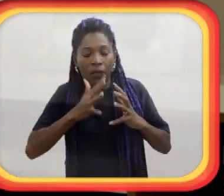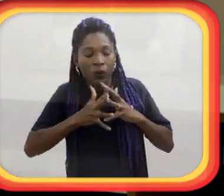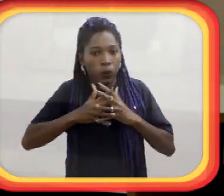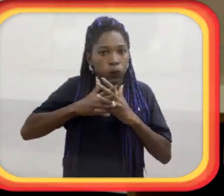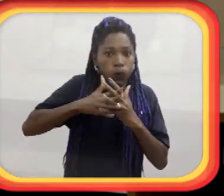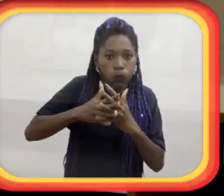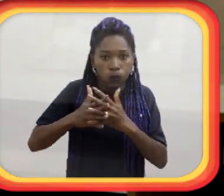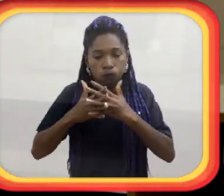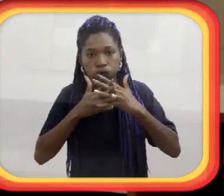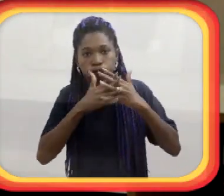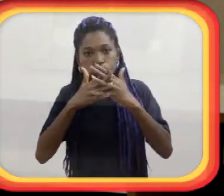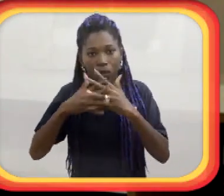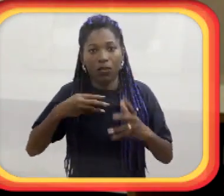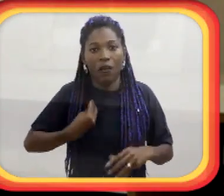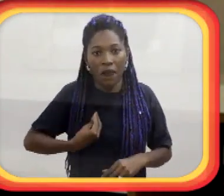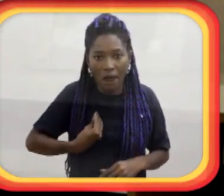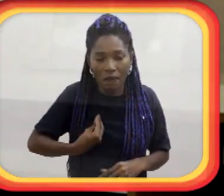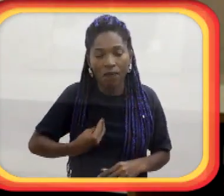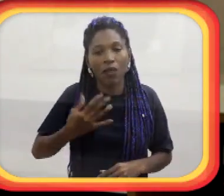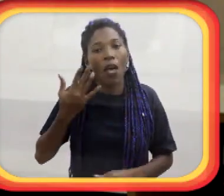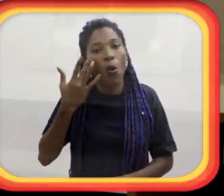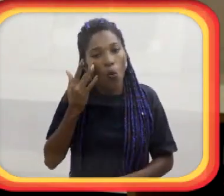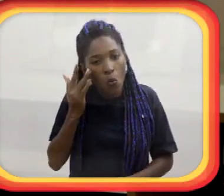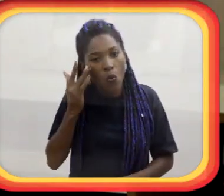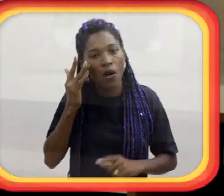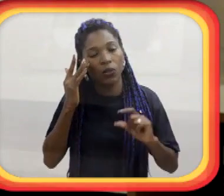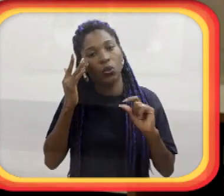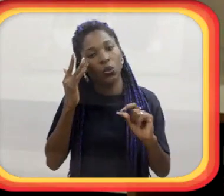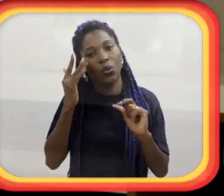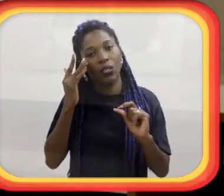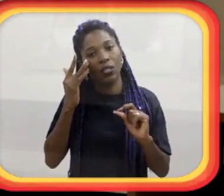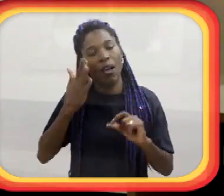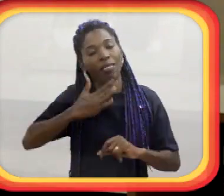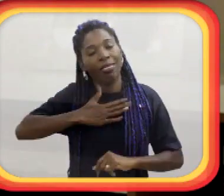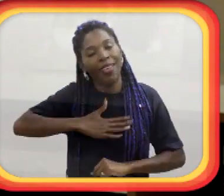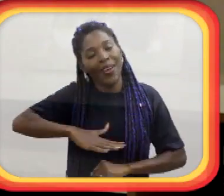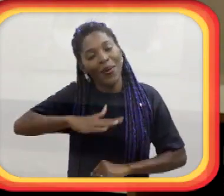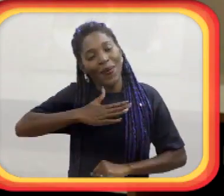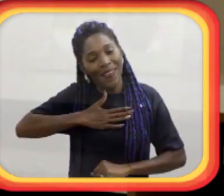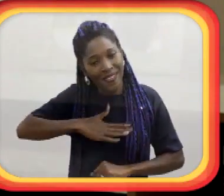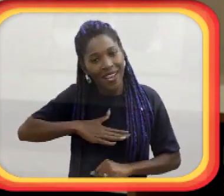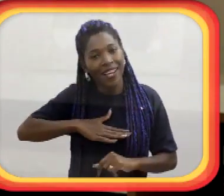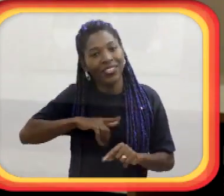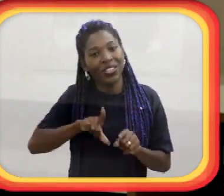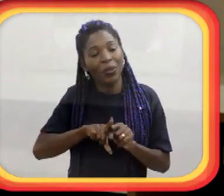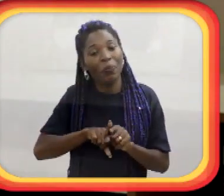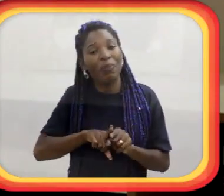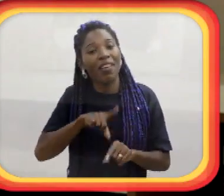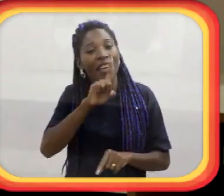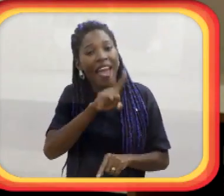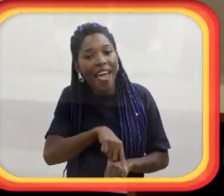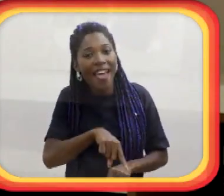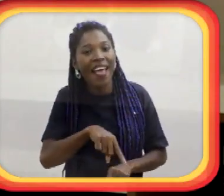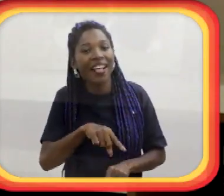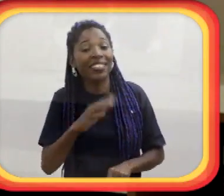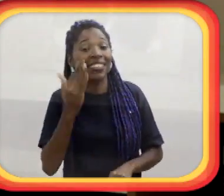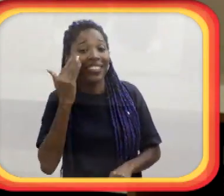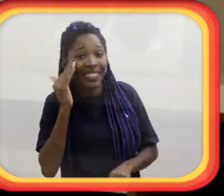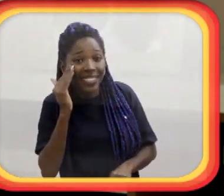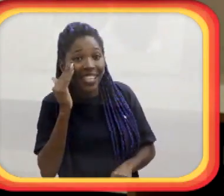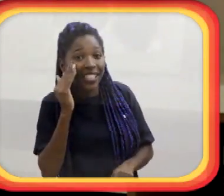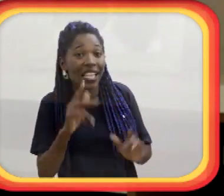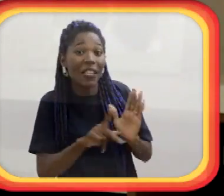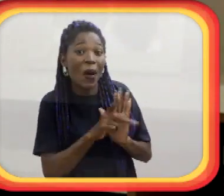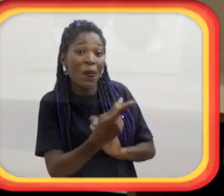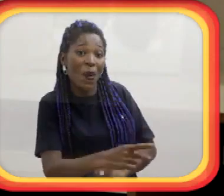primeiro momento, bagunça um pouco a gente, eu acho que a parte da tranquilidade que eu tenho para lidar com isso vem